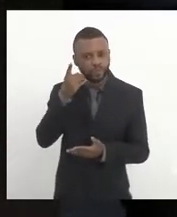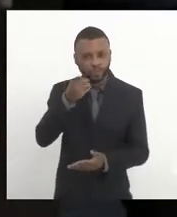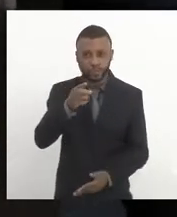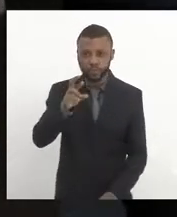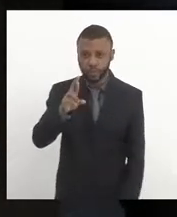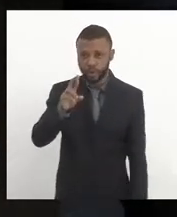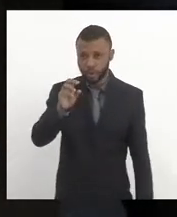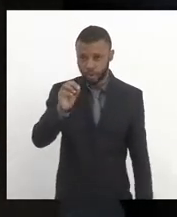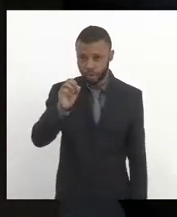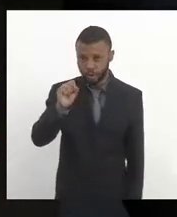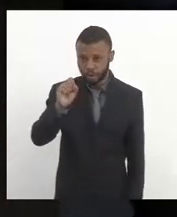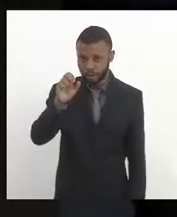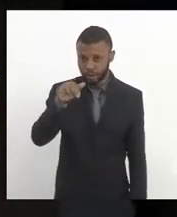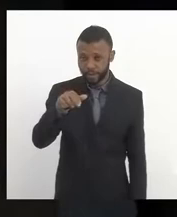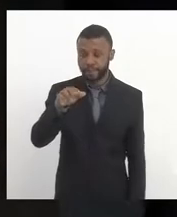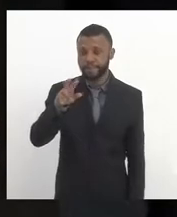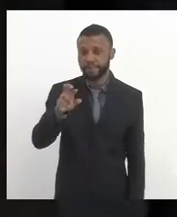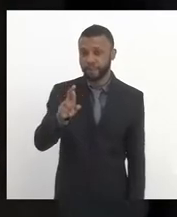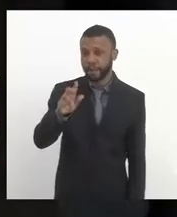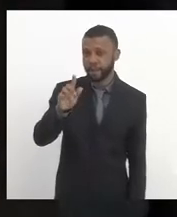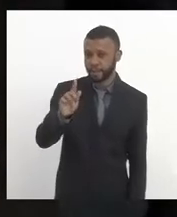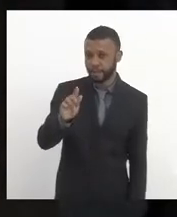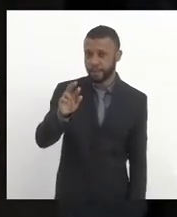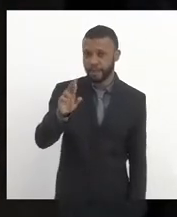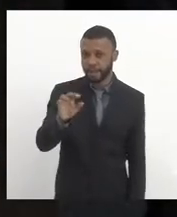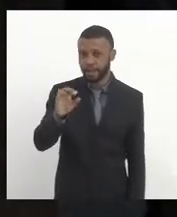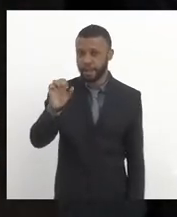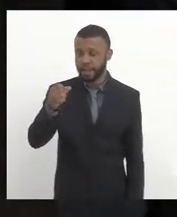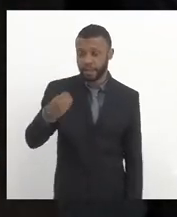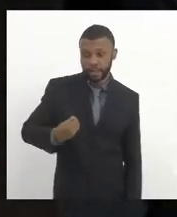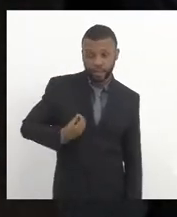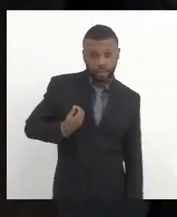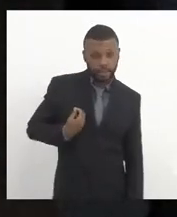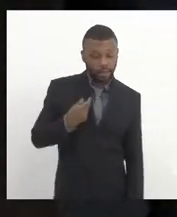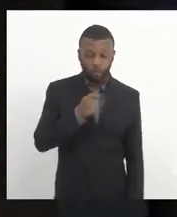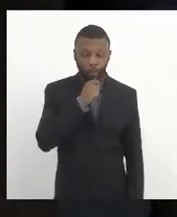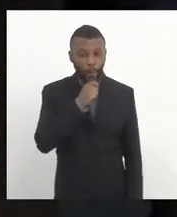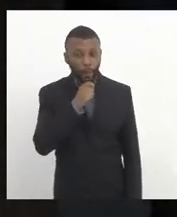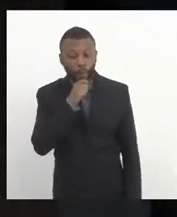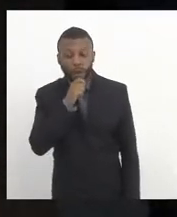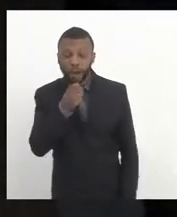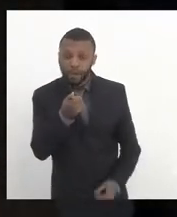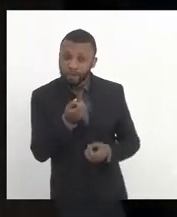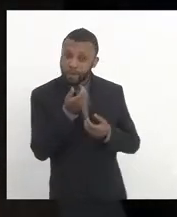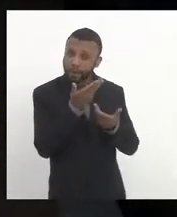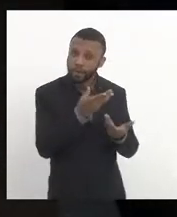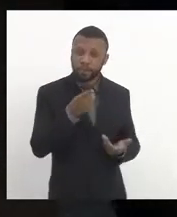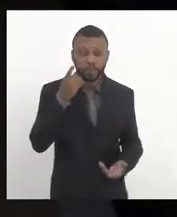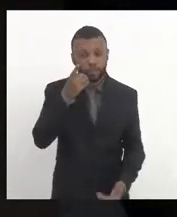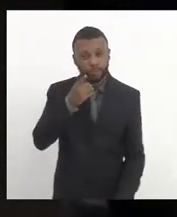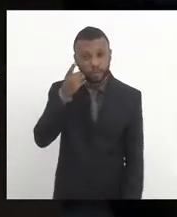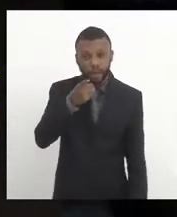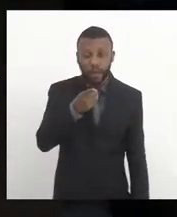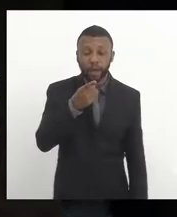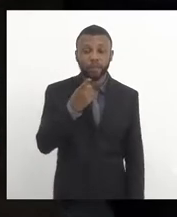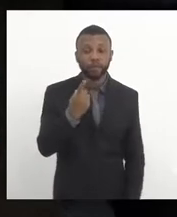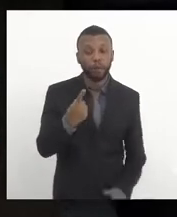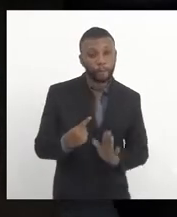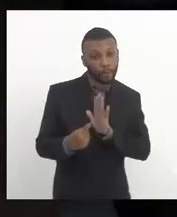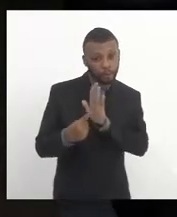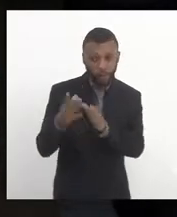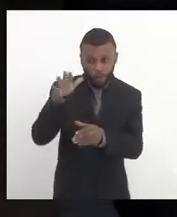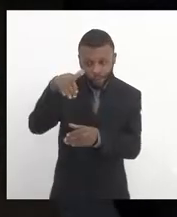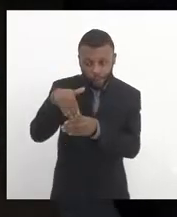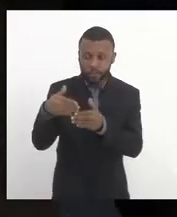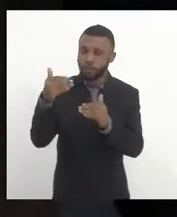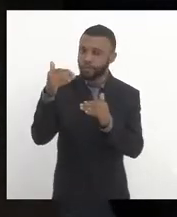não estava presente, eu disse para o deputado Márcio Pacheco e apresentei a ele um voto divergente